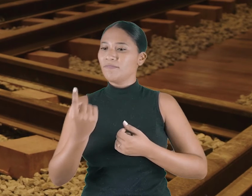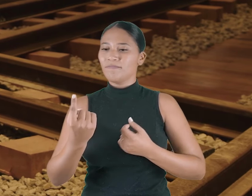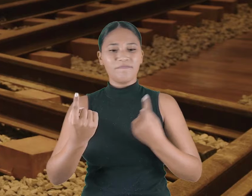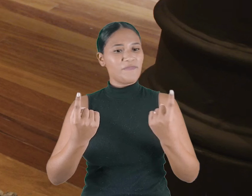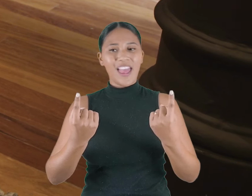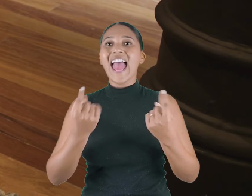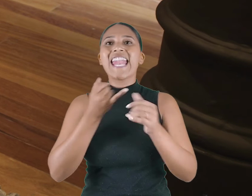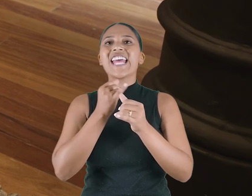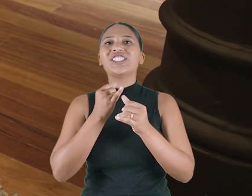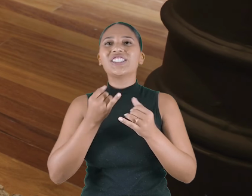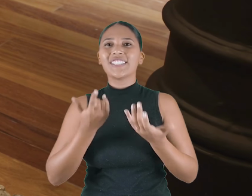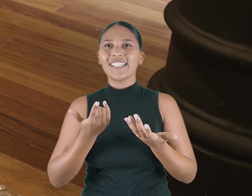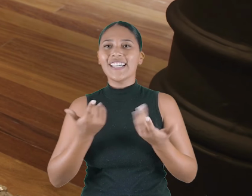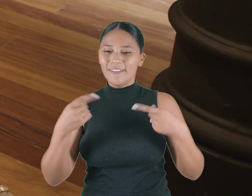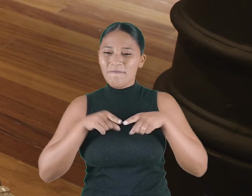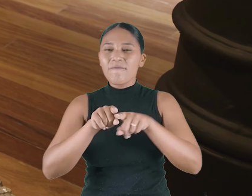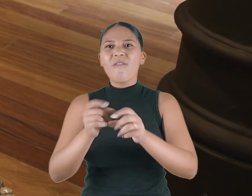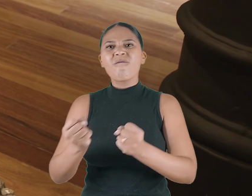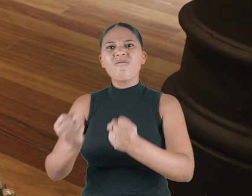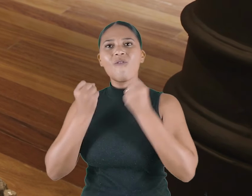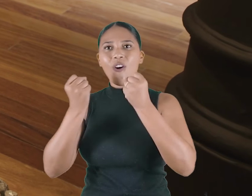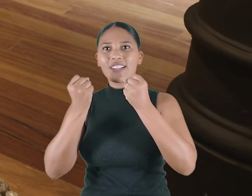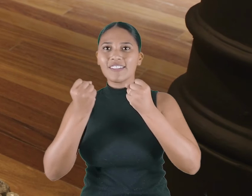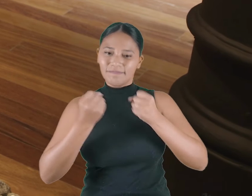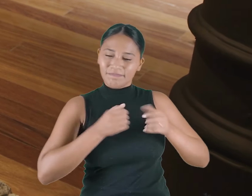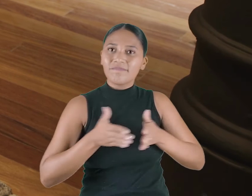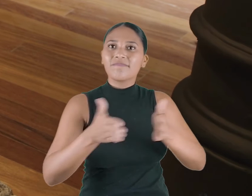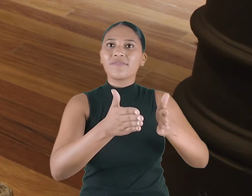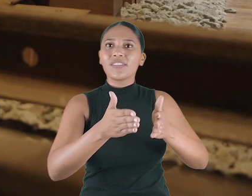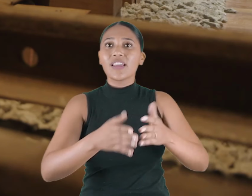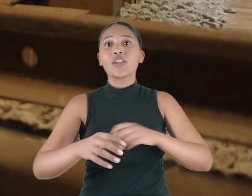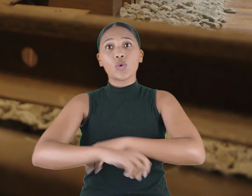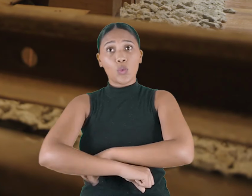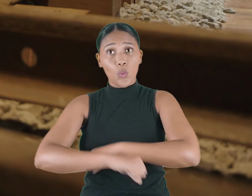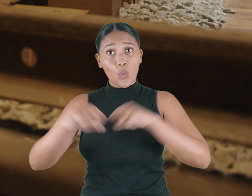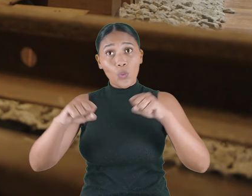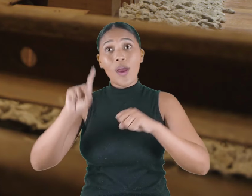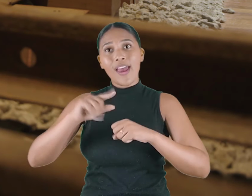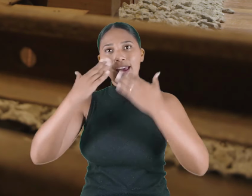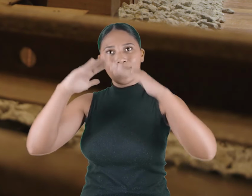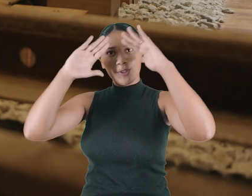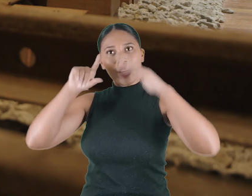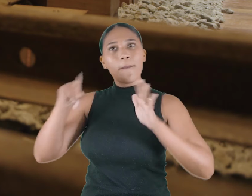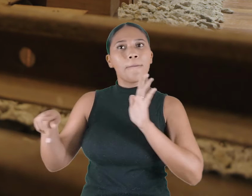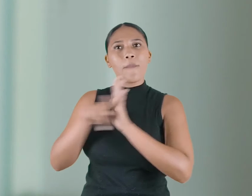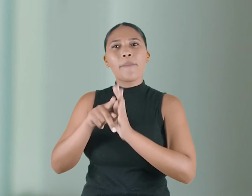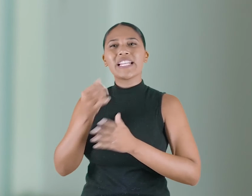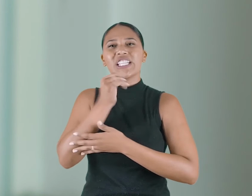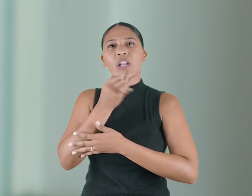duas energias. Ao mesmo tempo, essa força e esse caminho, e essa força de Ogum, né, que é uma